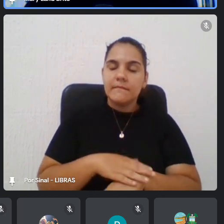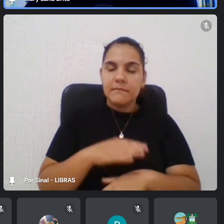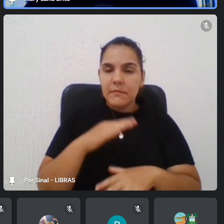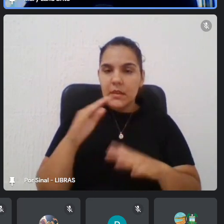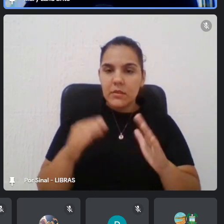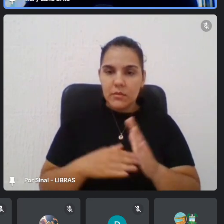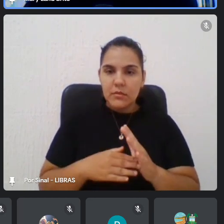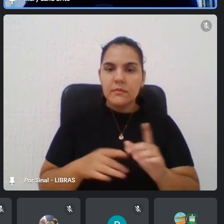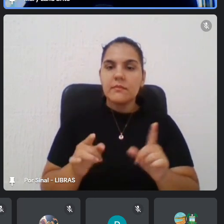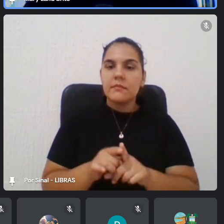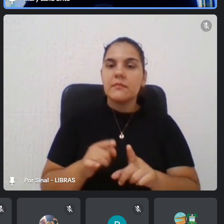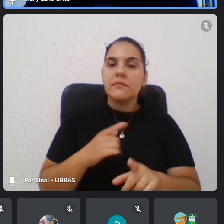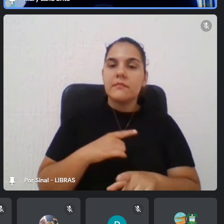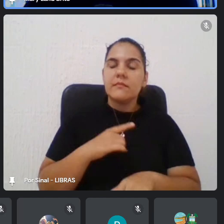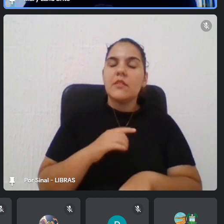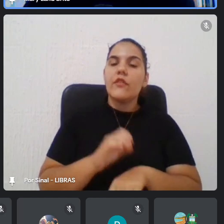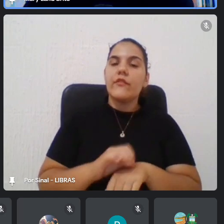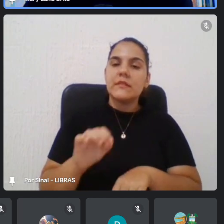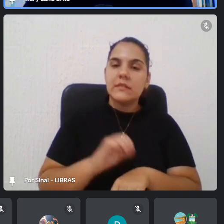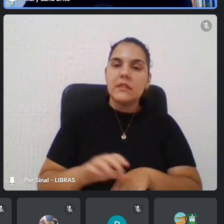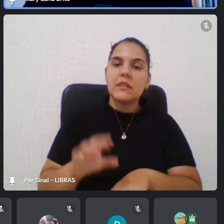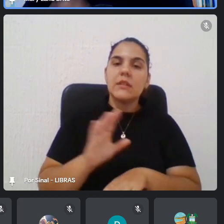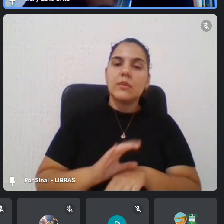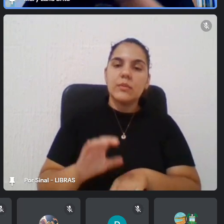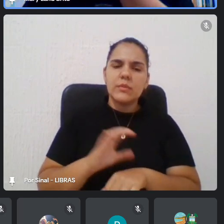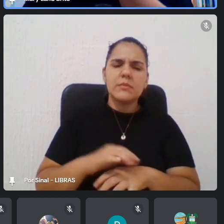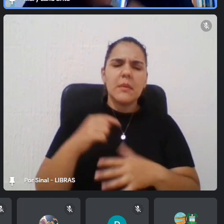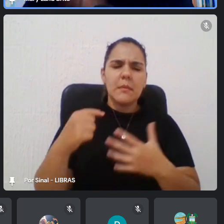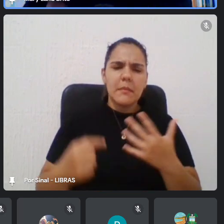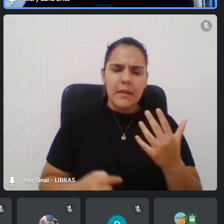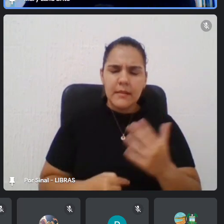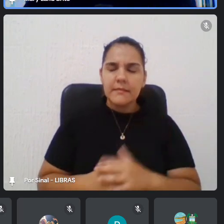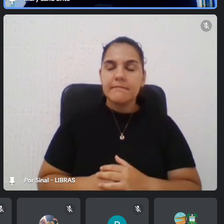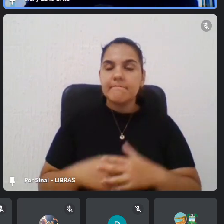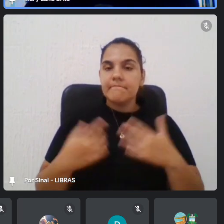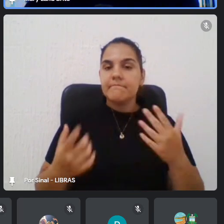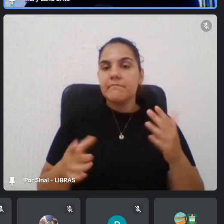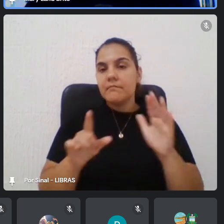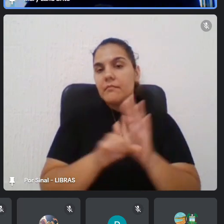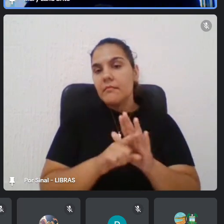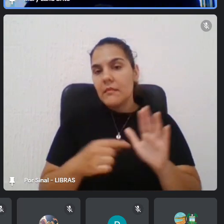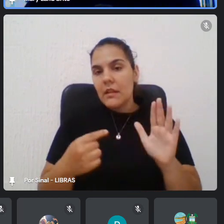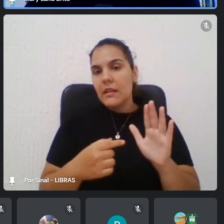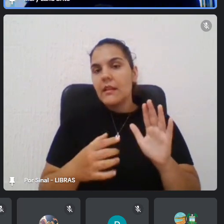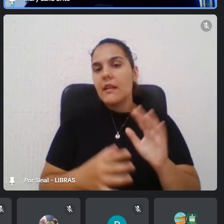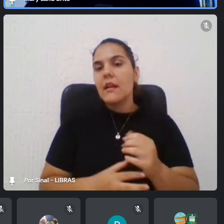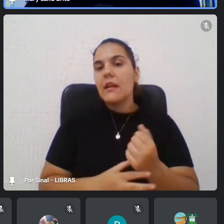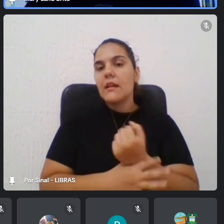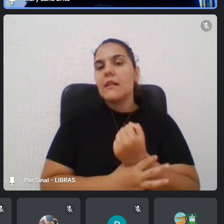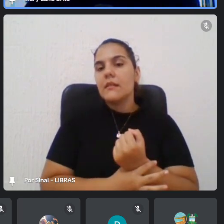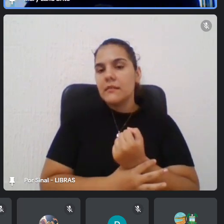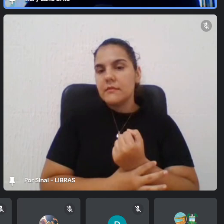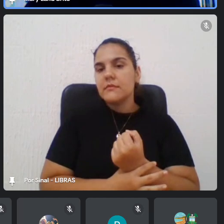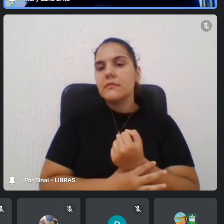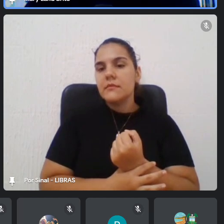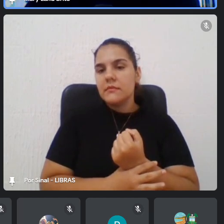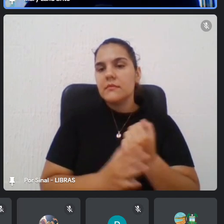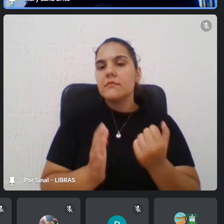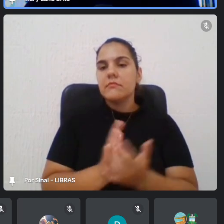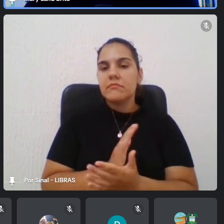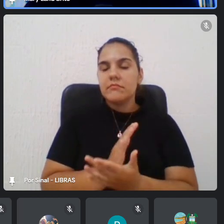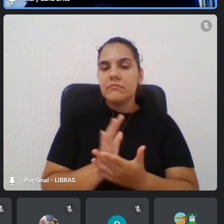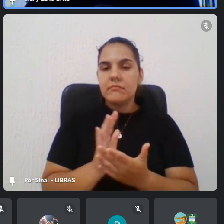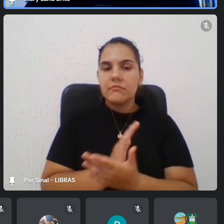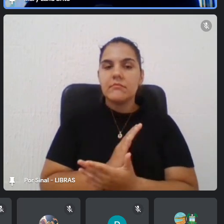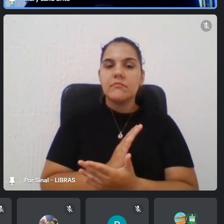formação também, principalmente em audiovisual, então, a lei Paulo Gustavo garante alguns mecanismos e